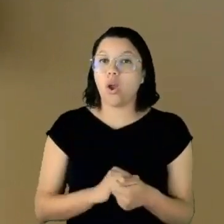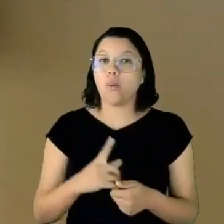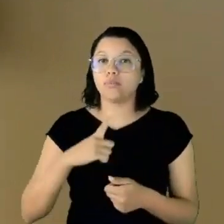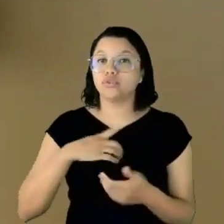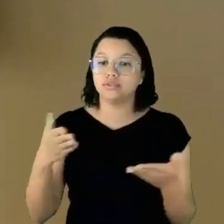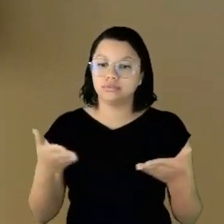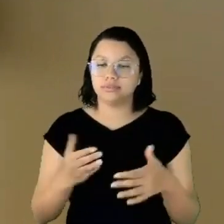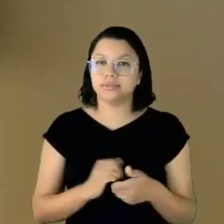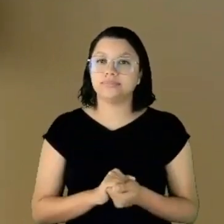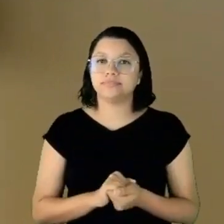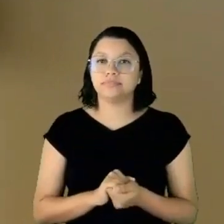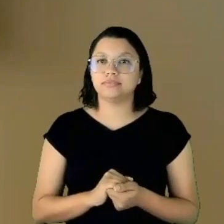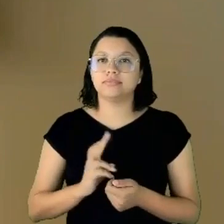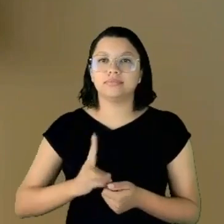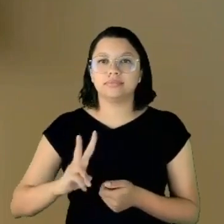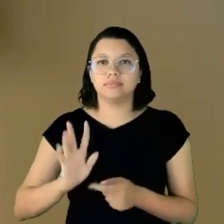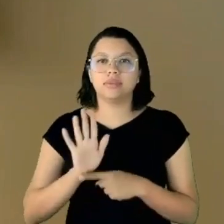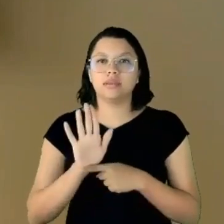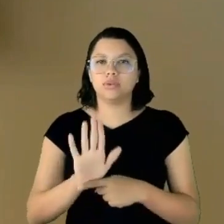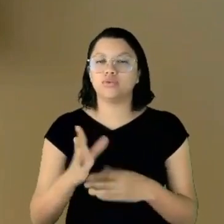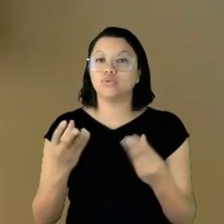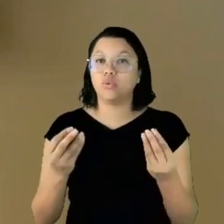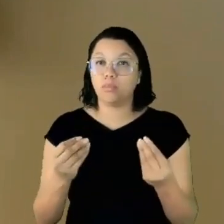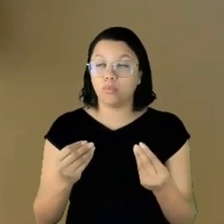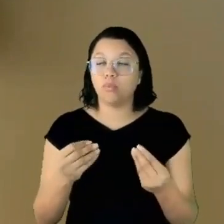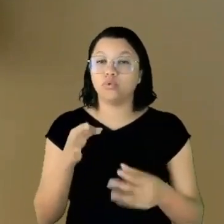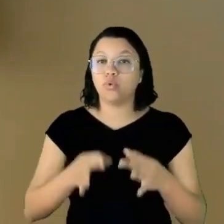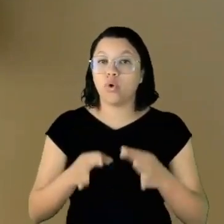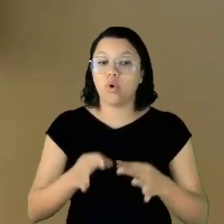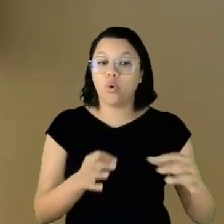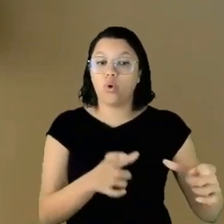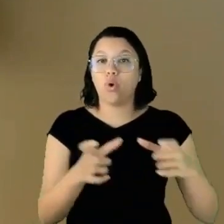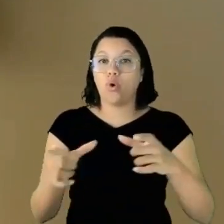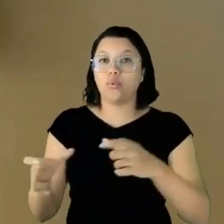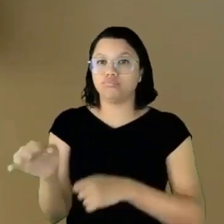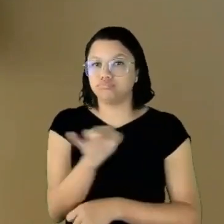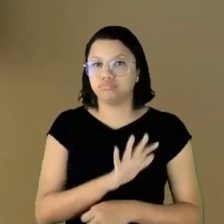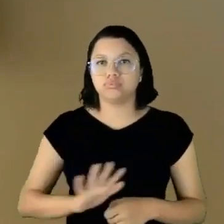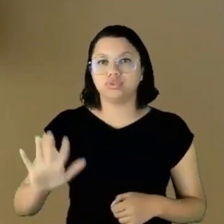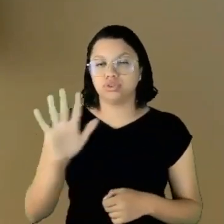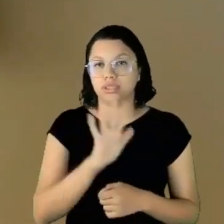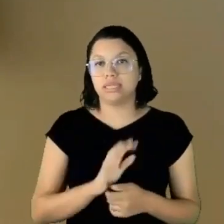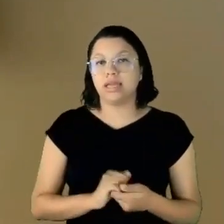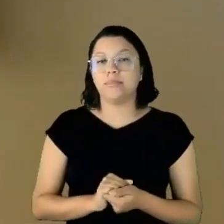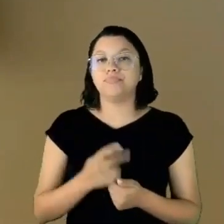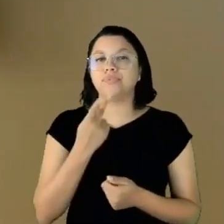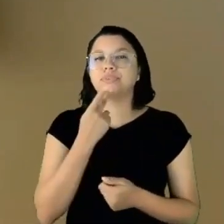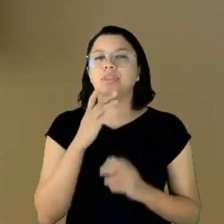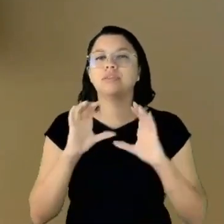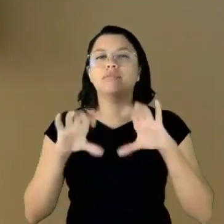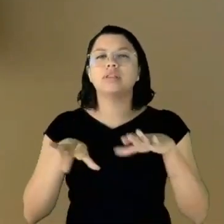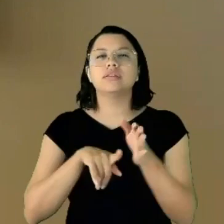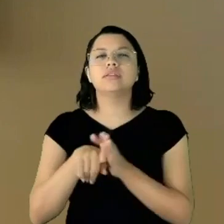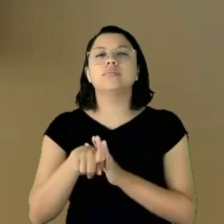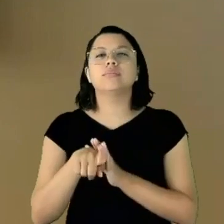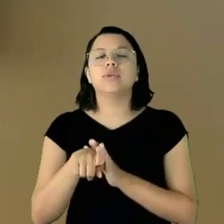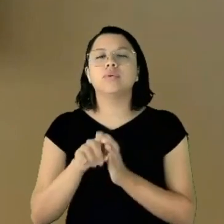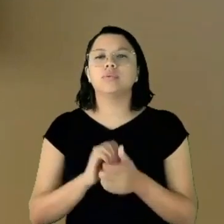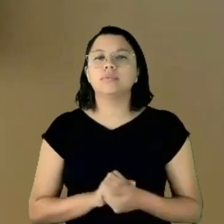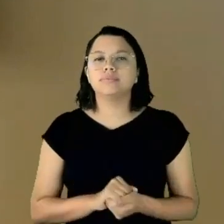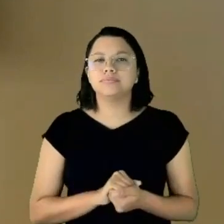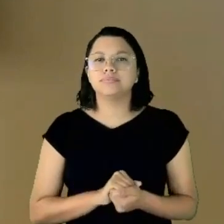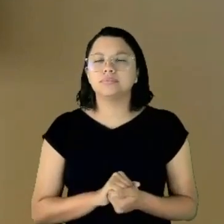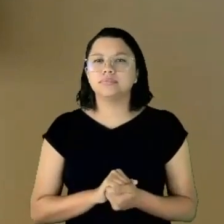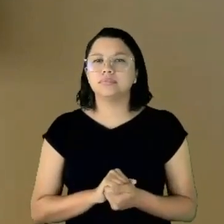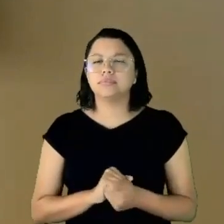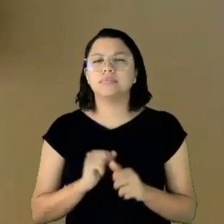muito de tê-la aqui ela sempre contribui muito com os juizados em geral ela coloca aqui a seguinte pergunta para